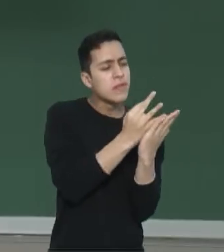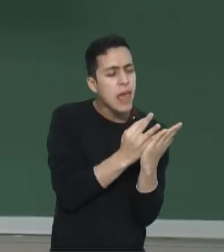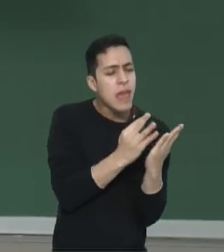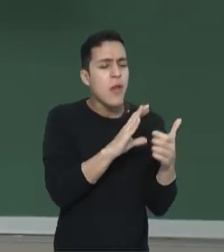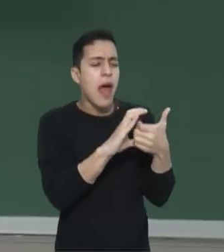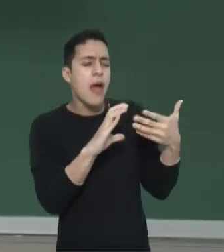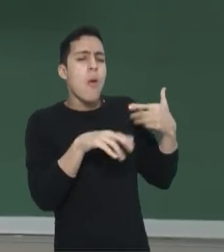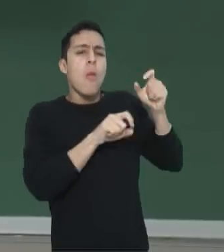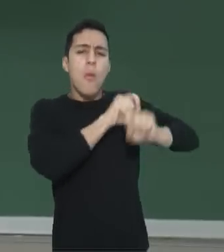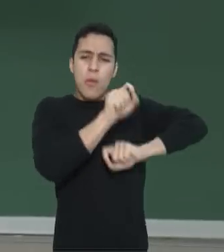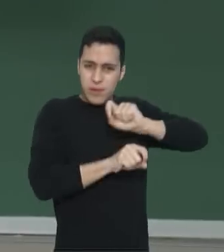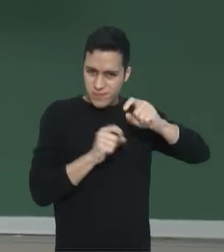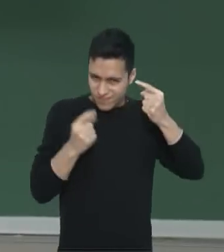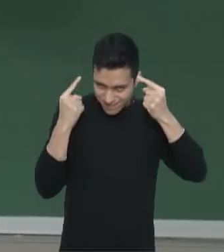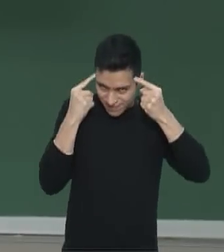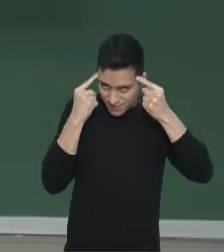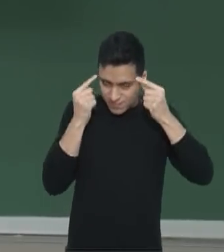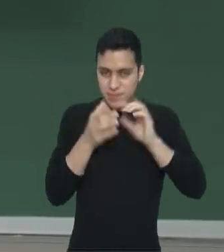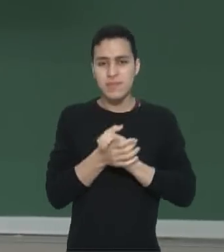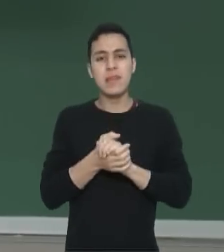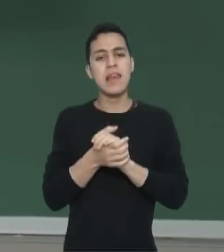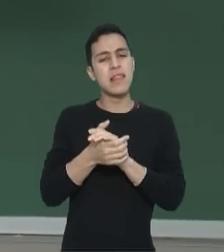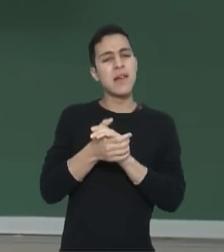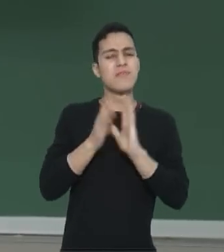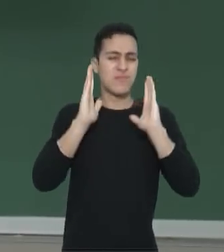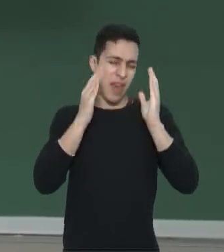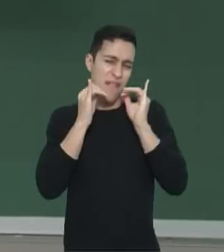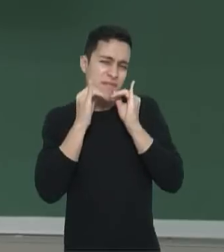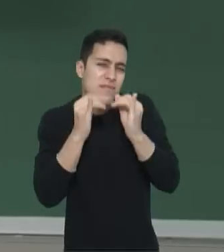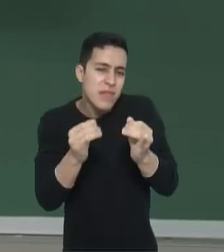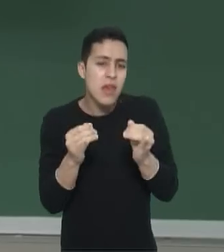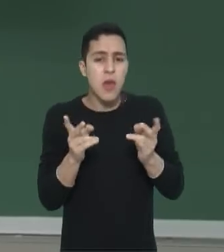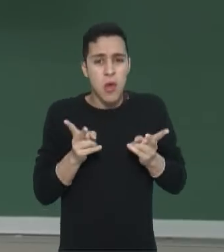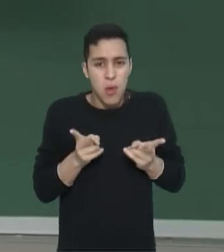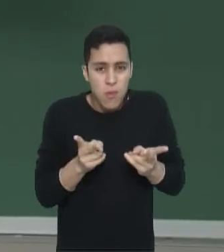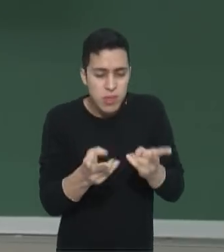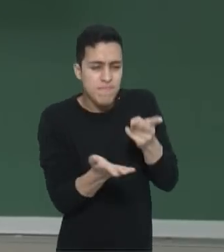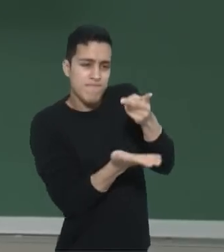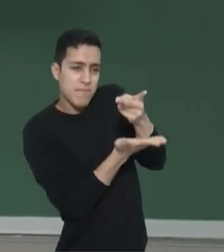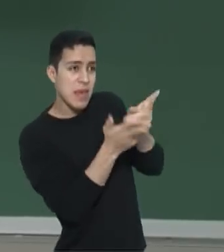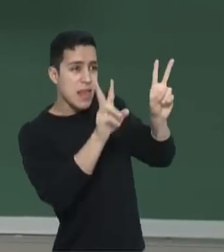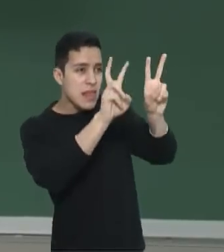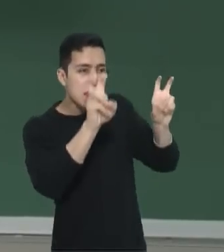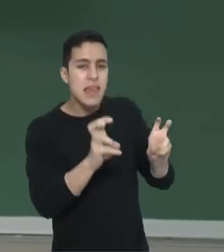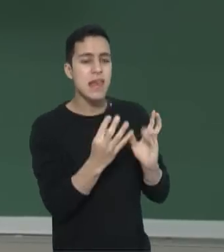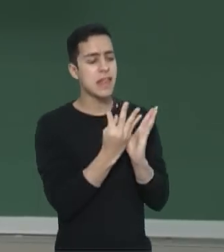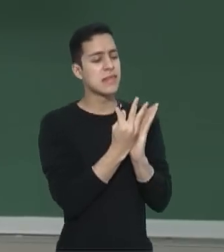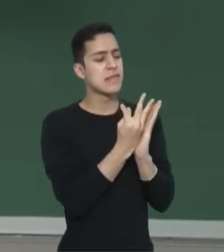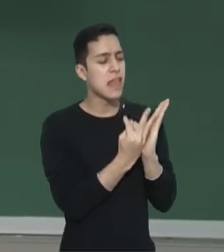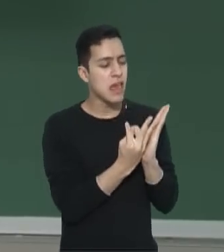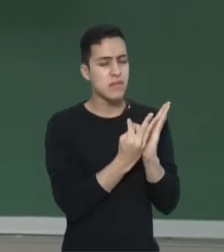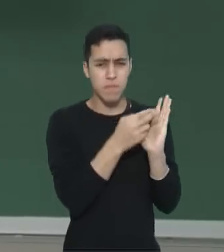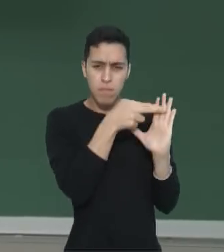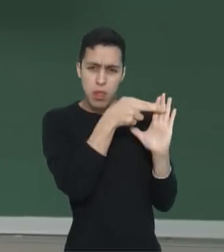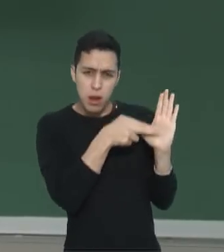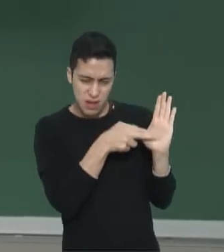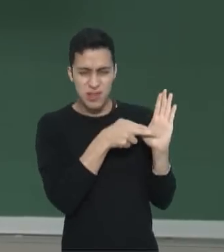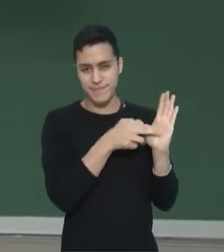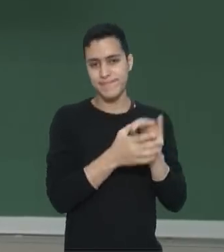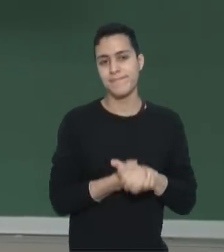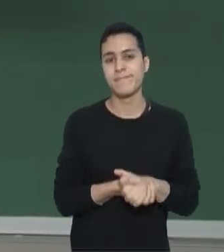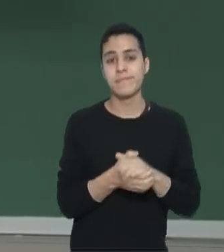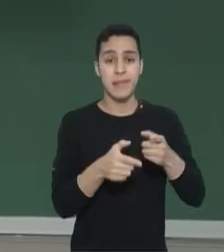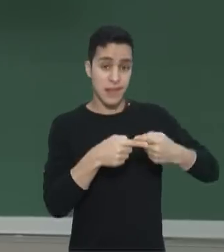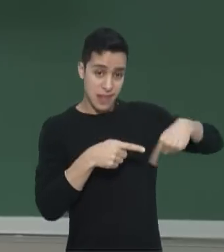já mencionei, antecipei para você, continuamos trabalhando essa temática de texto normativo. Aula passada, vimos